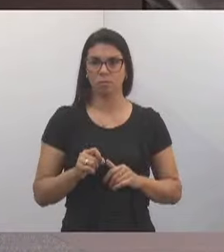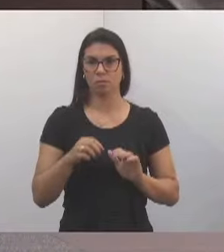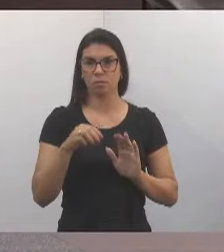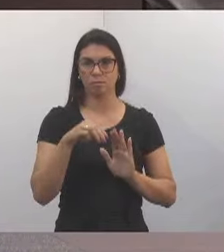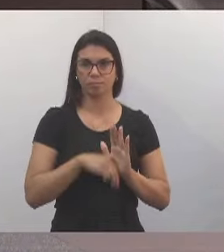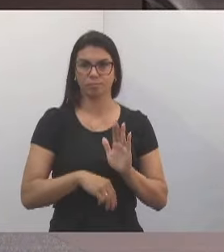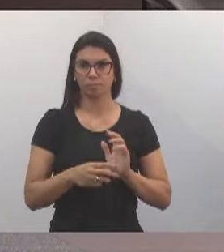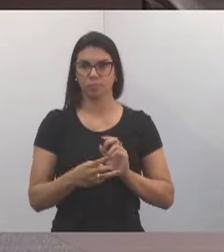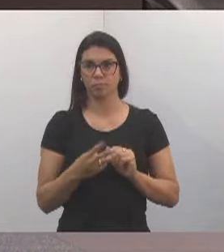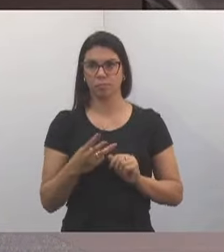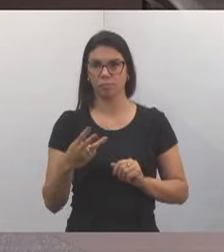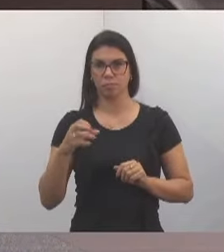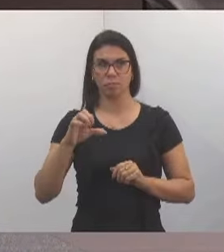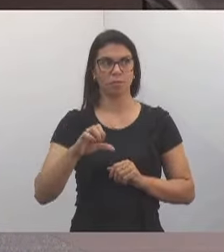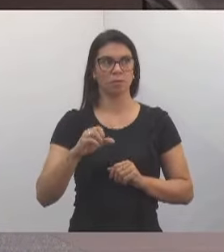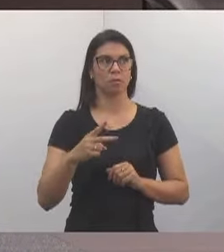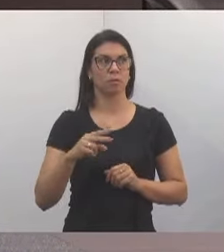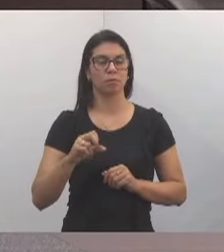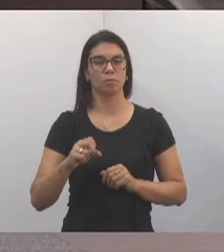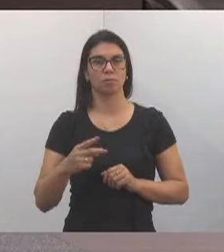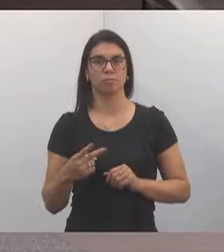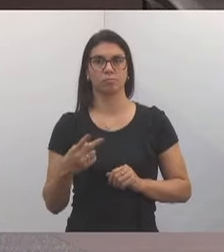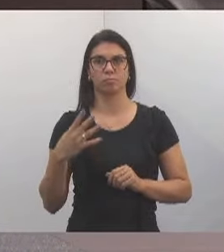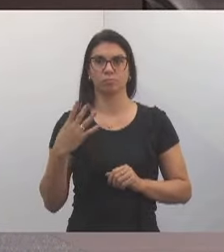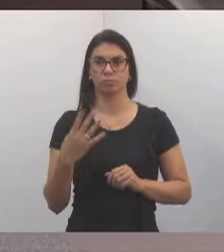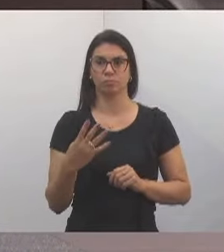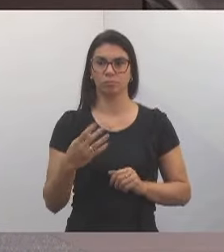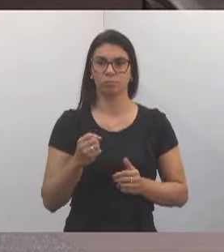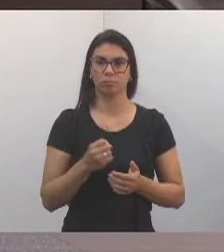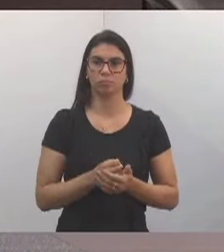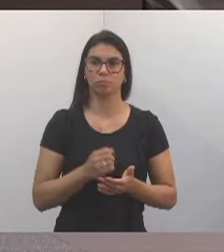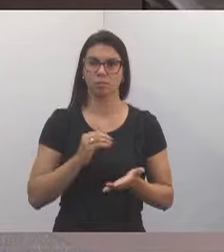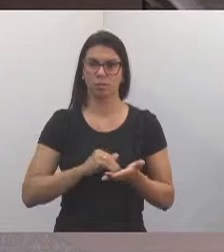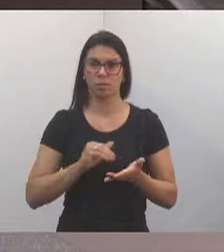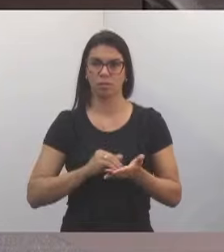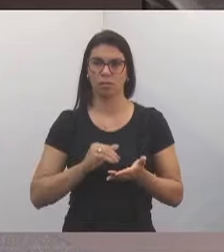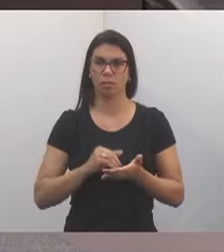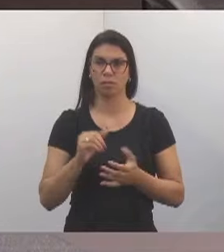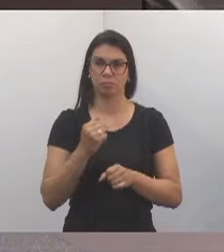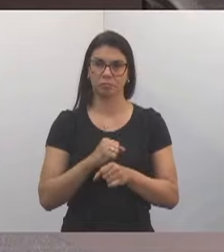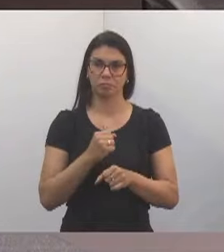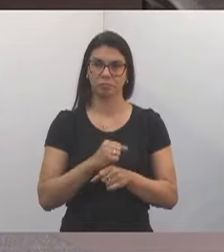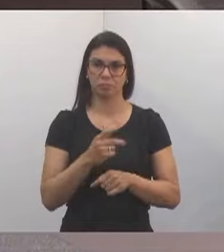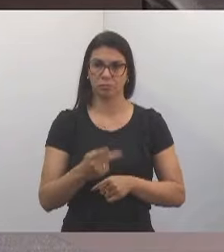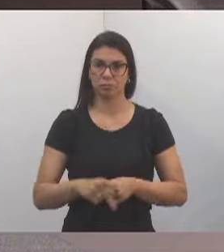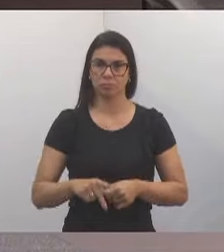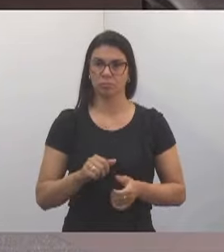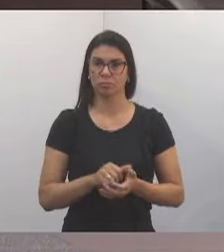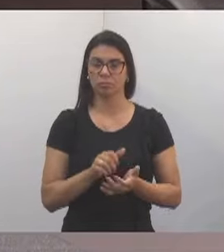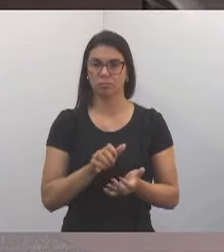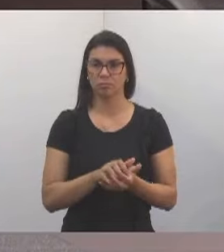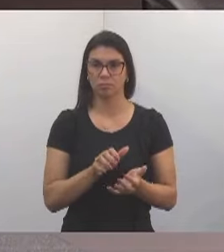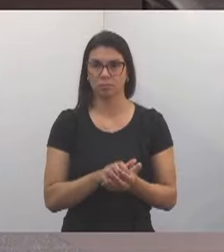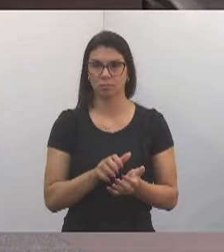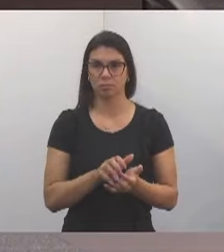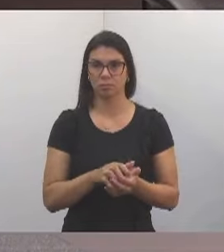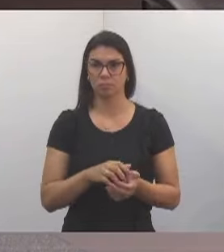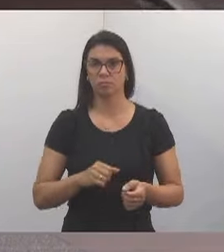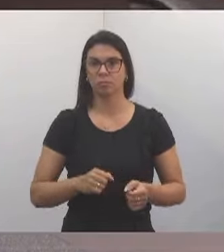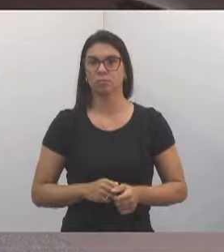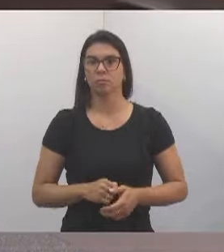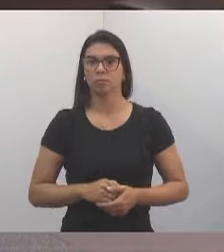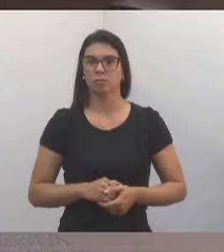memorando 339/2024, expedido pela Secretaria de Infraestrutura Municipal, a fim de responder os questionamentos apresentados.